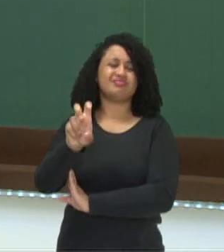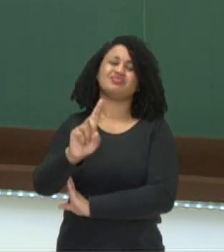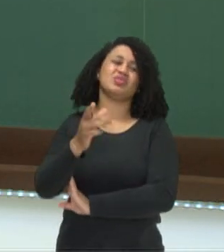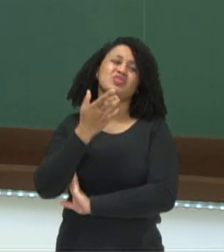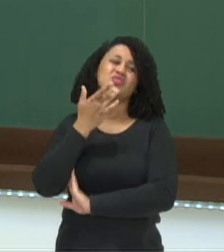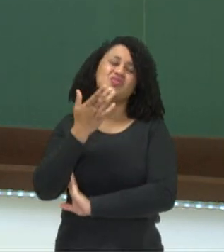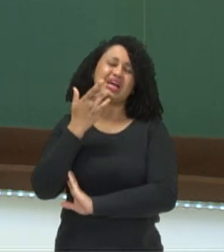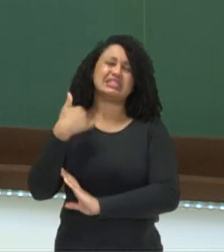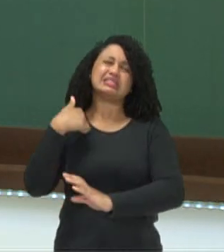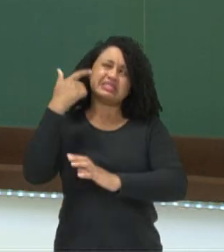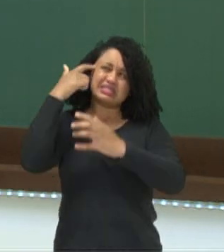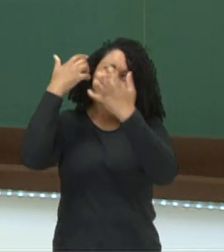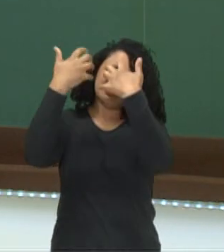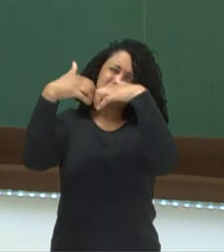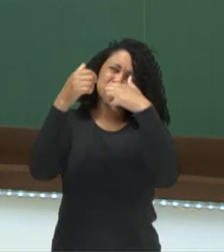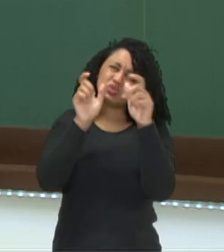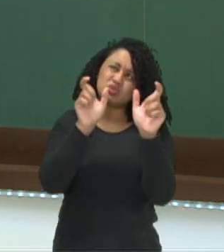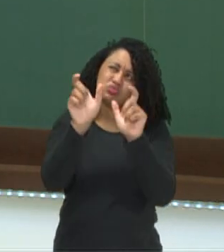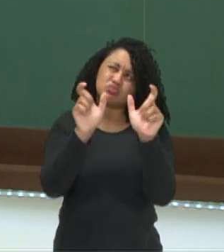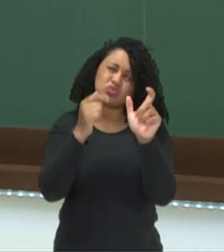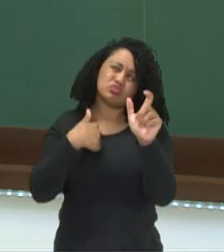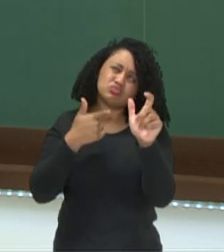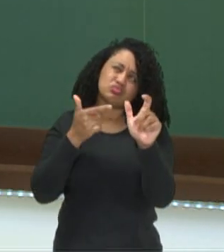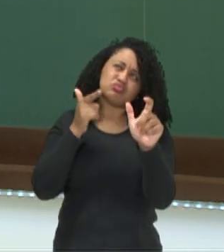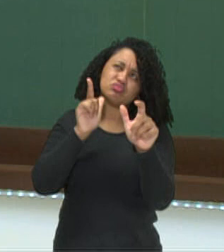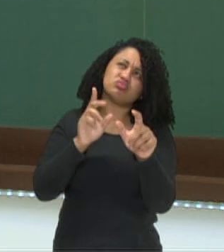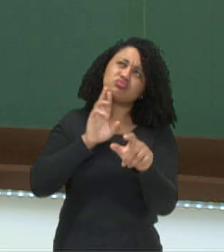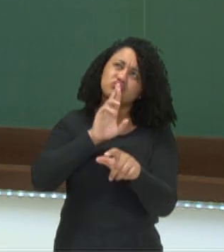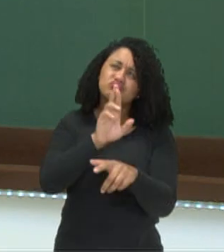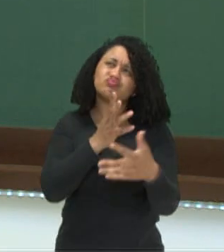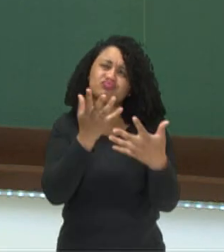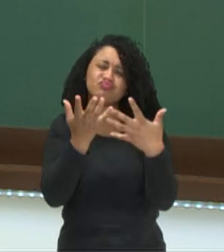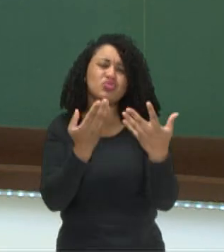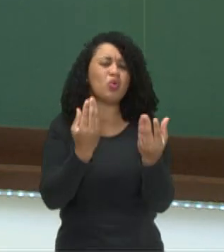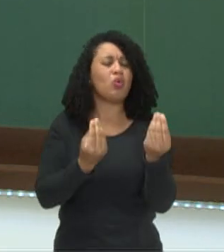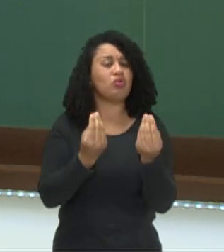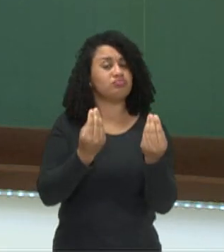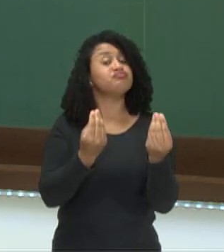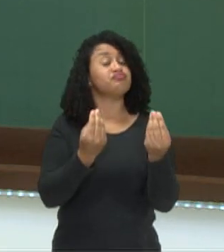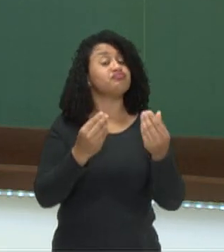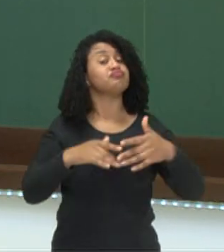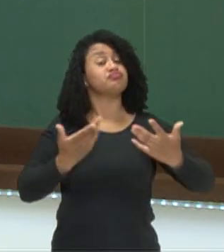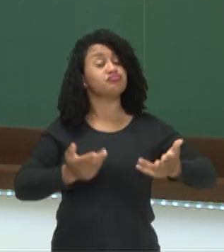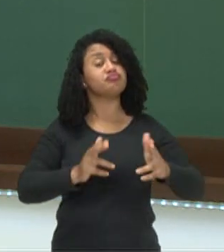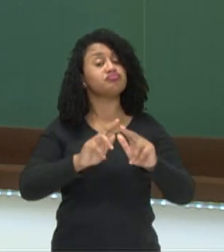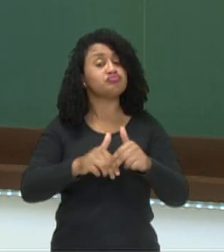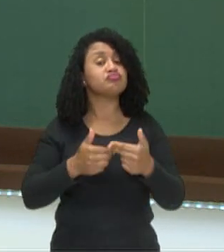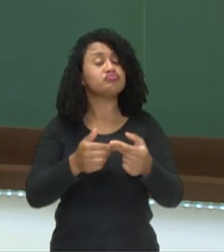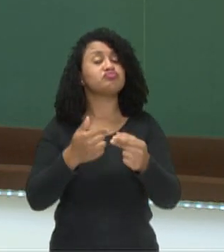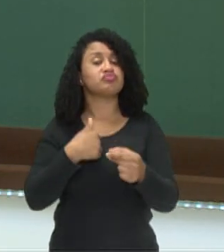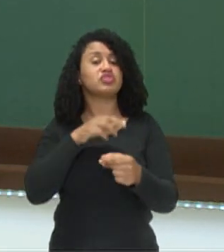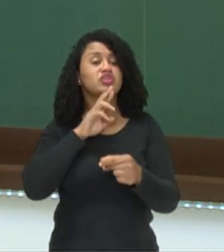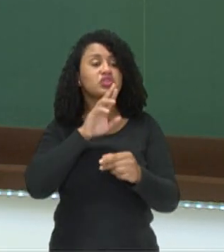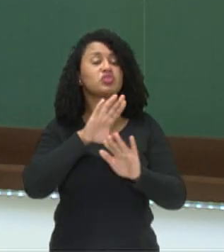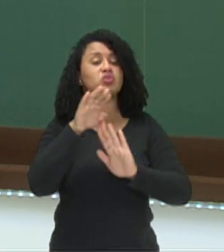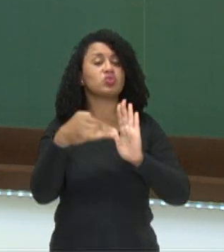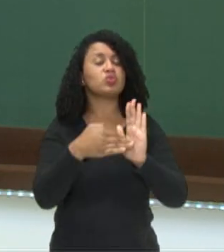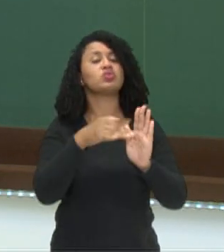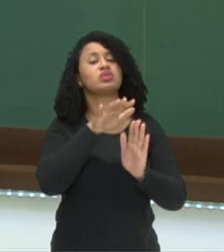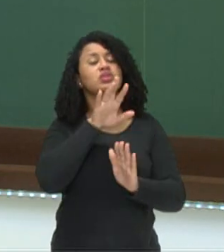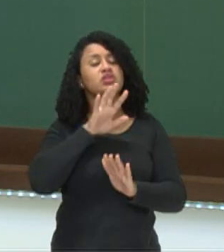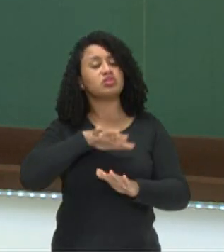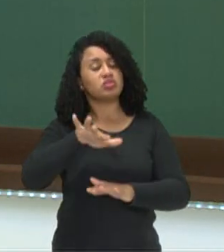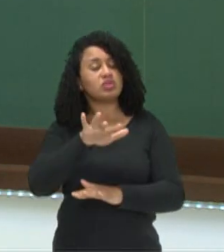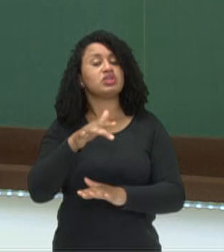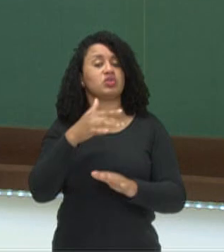você conseguir pensar em dois números que satisfazem essas duas situações. Então por isso que resolve todas as situações